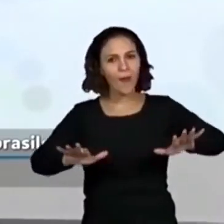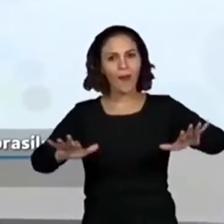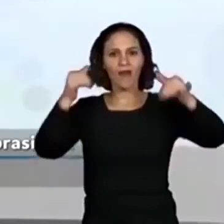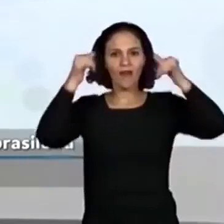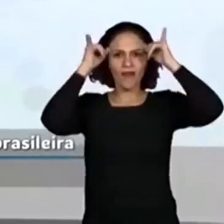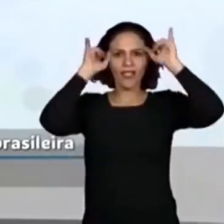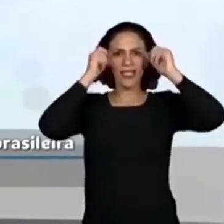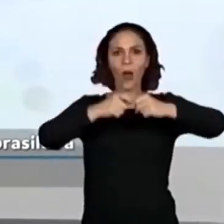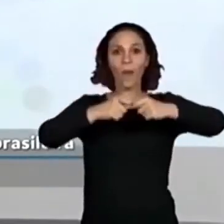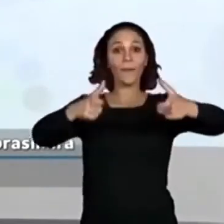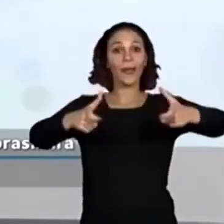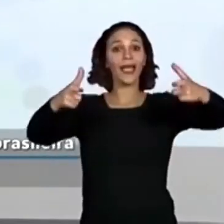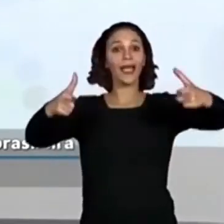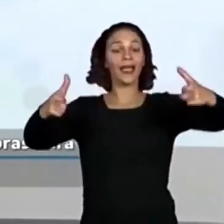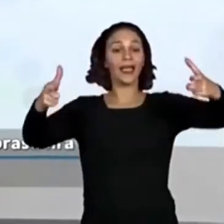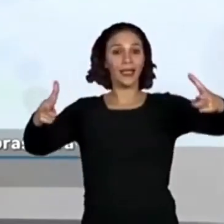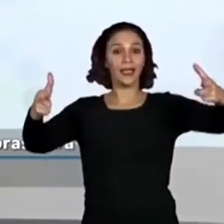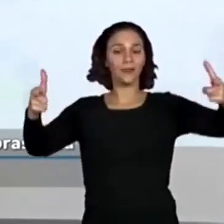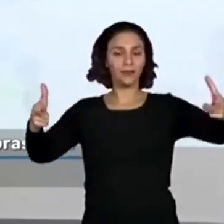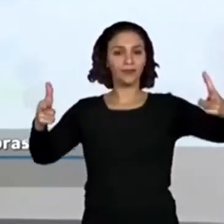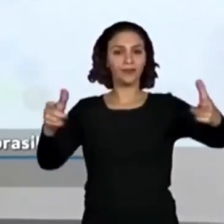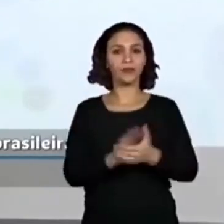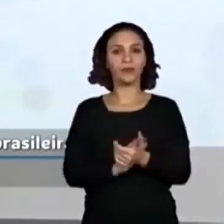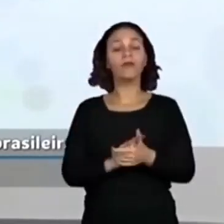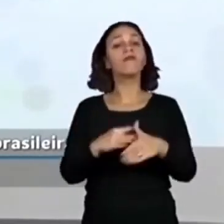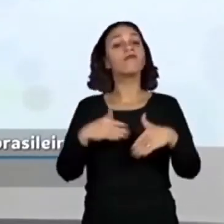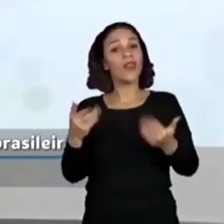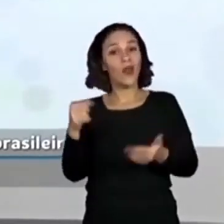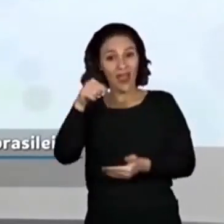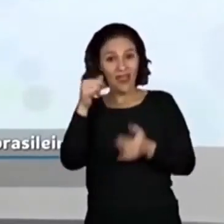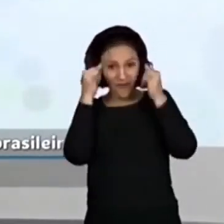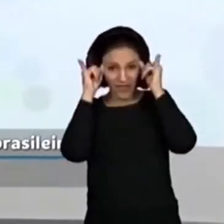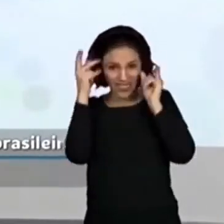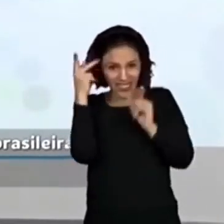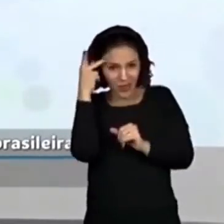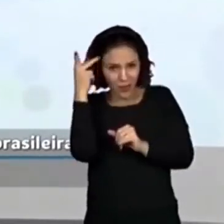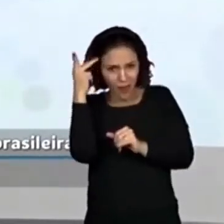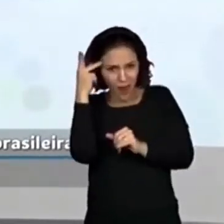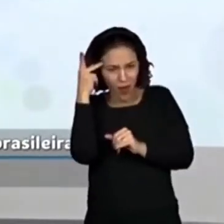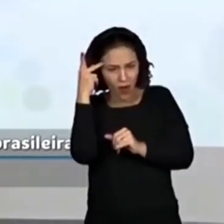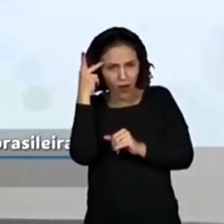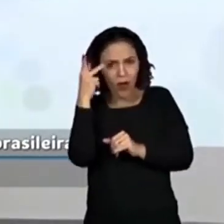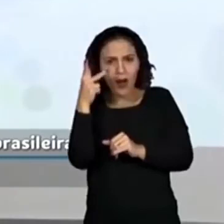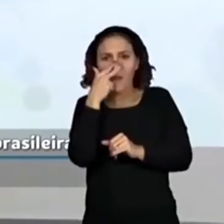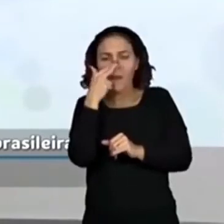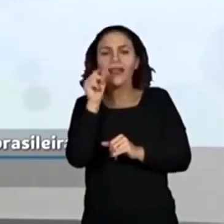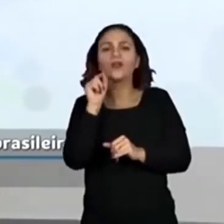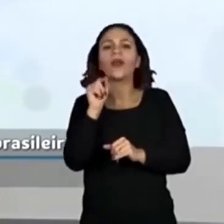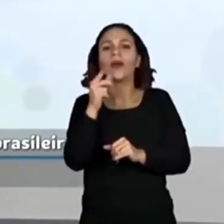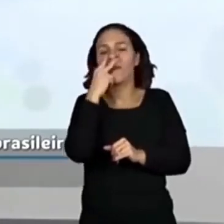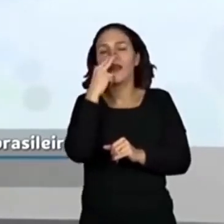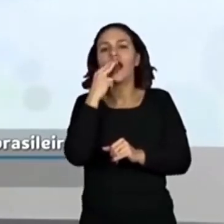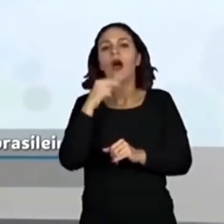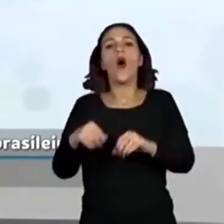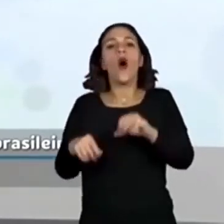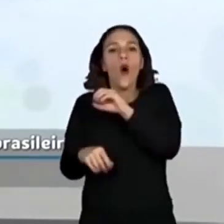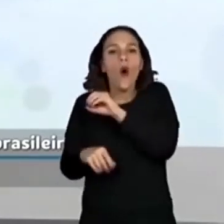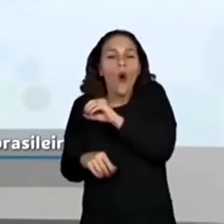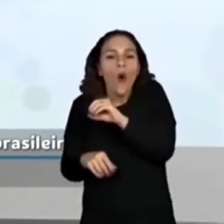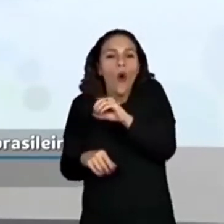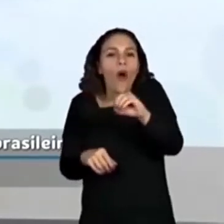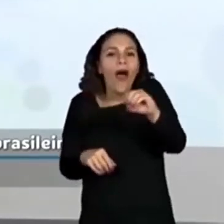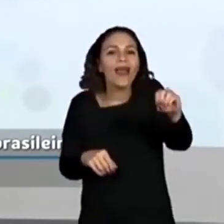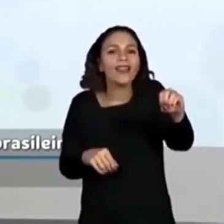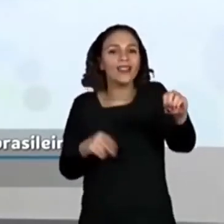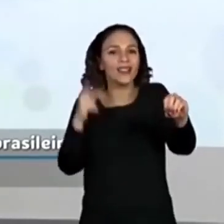fazendas. Tanto é que as fazendas de café do estado de São Paulo avançaram para o oeste paulista, chegando quase na